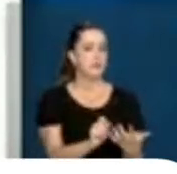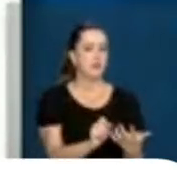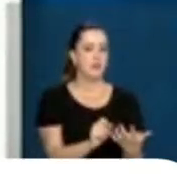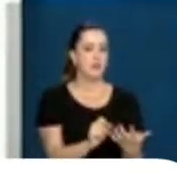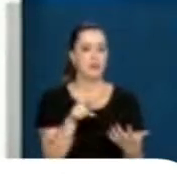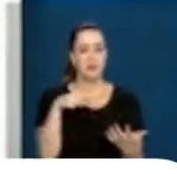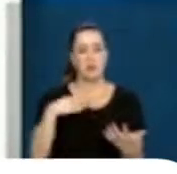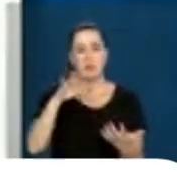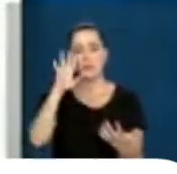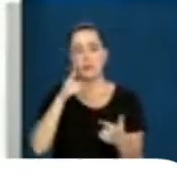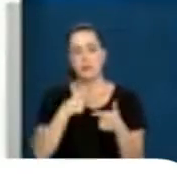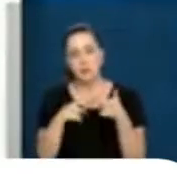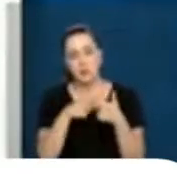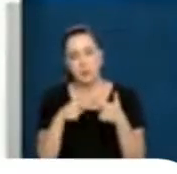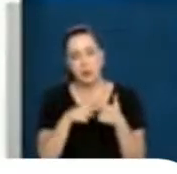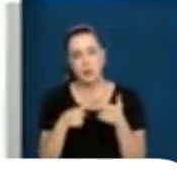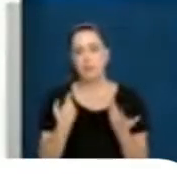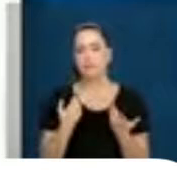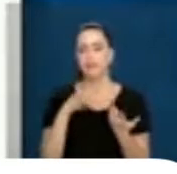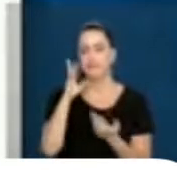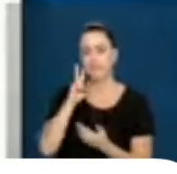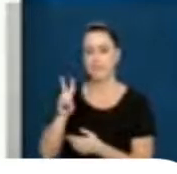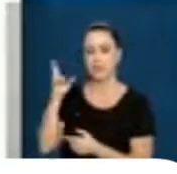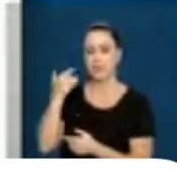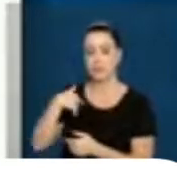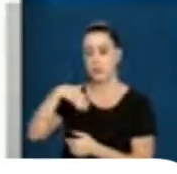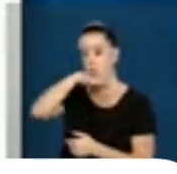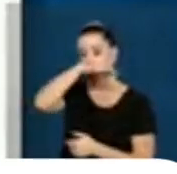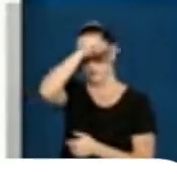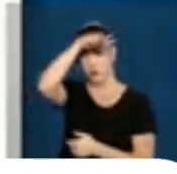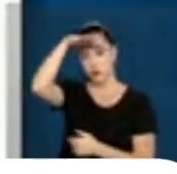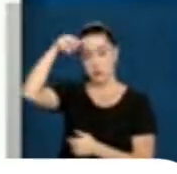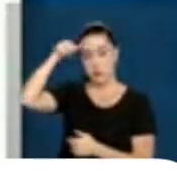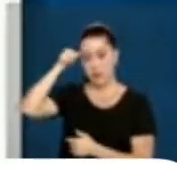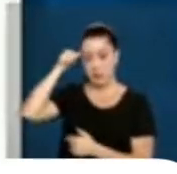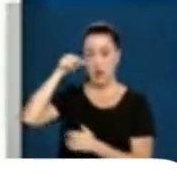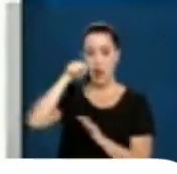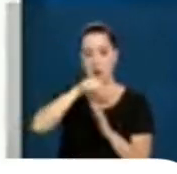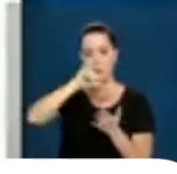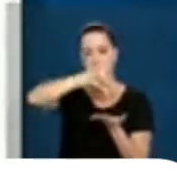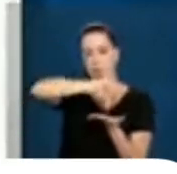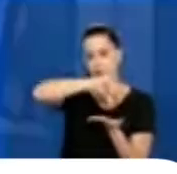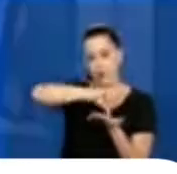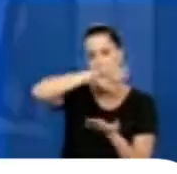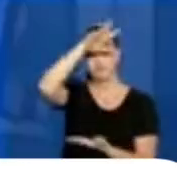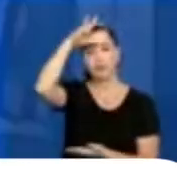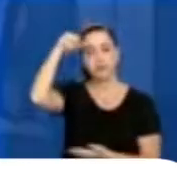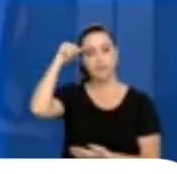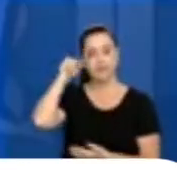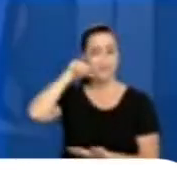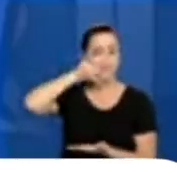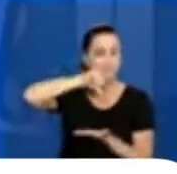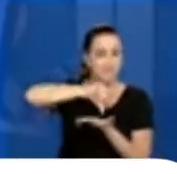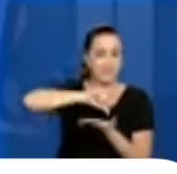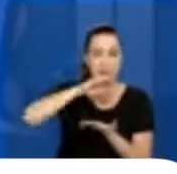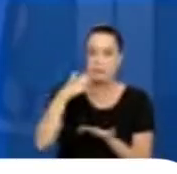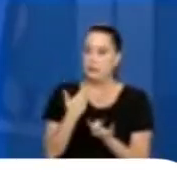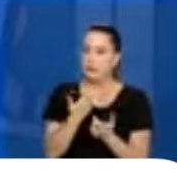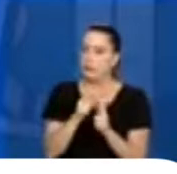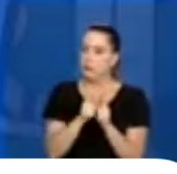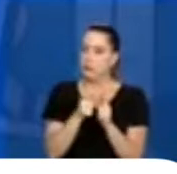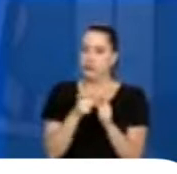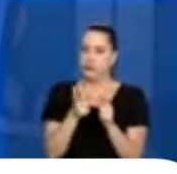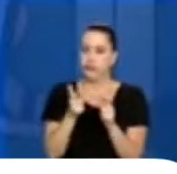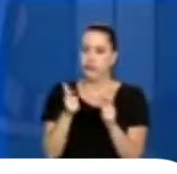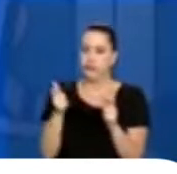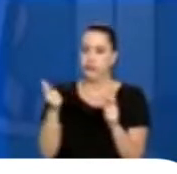mais afetadas, sendo que a região de Manaus, o município de Manaus em especial, de modo desproporcional em relação a